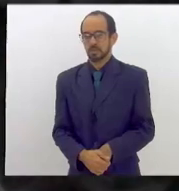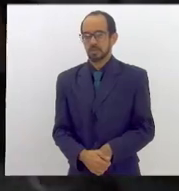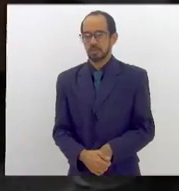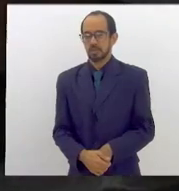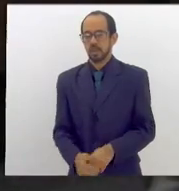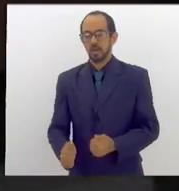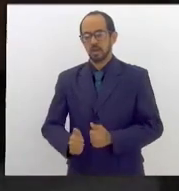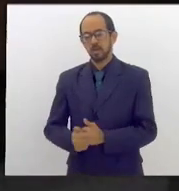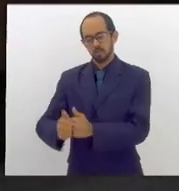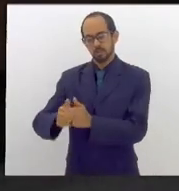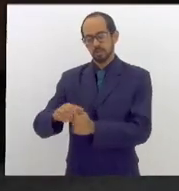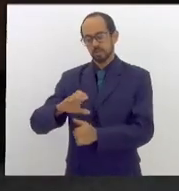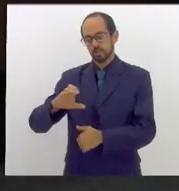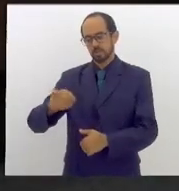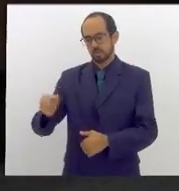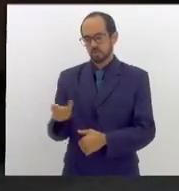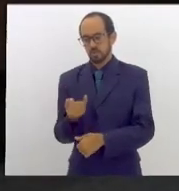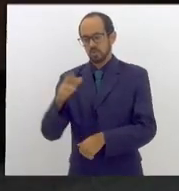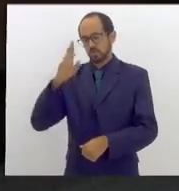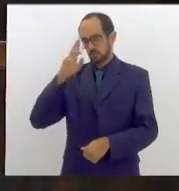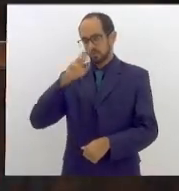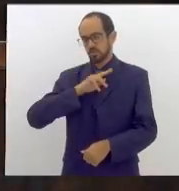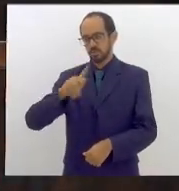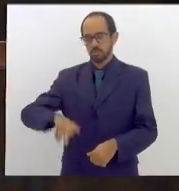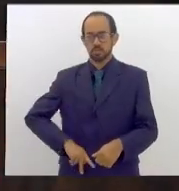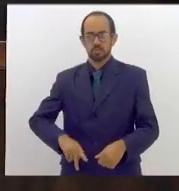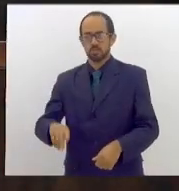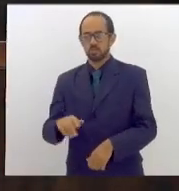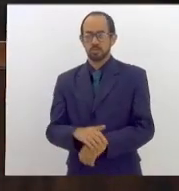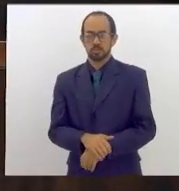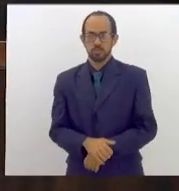acompanha Aparecida da ccj senhor presidente